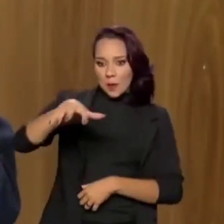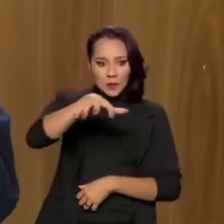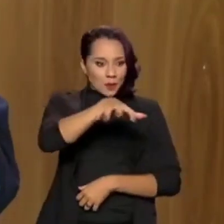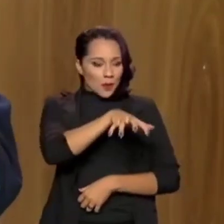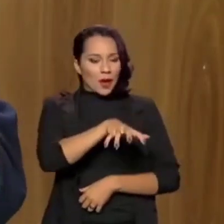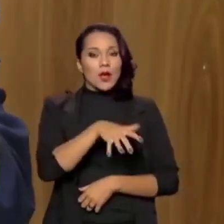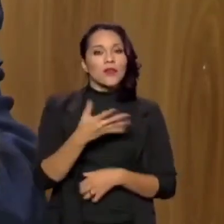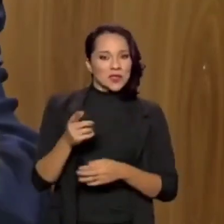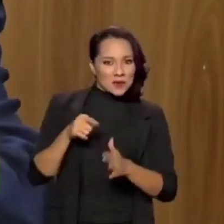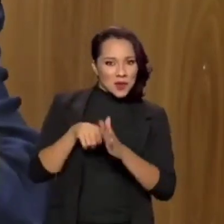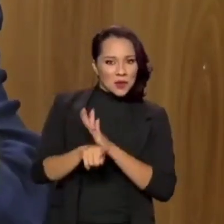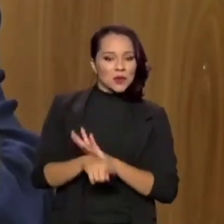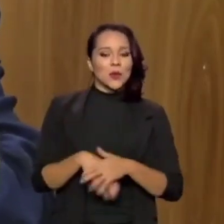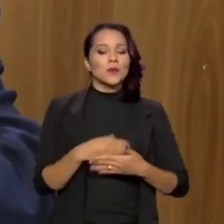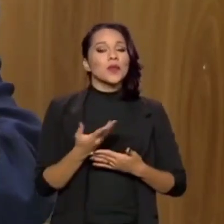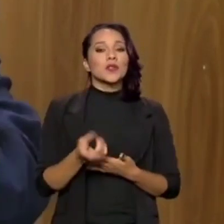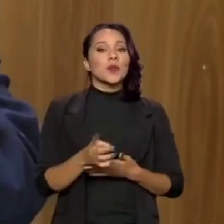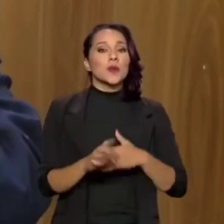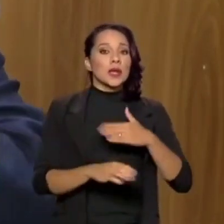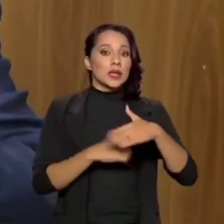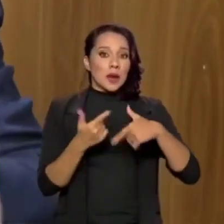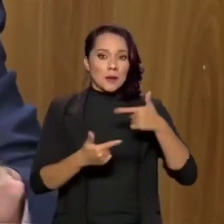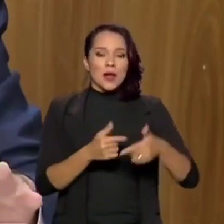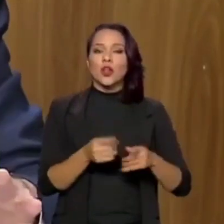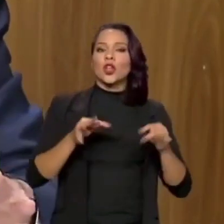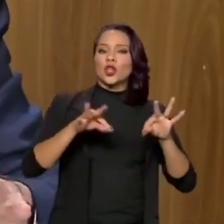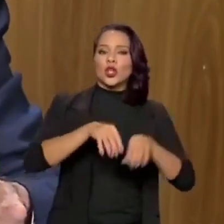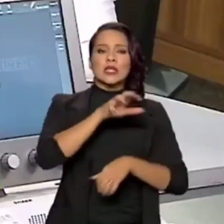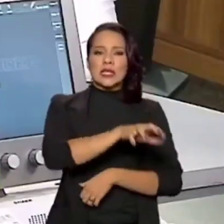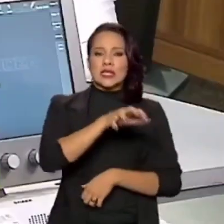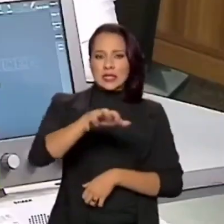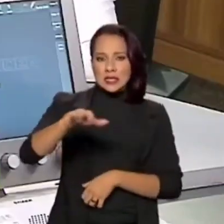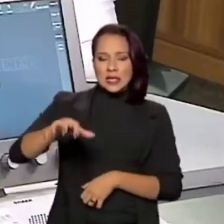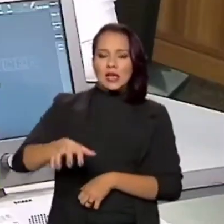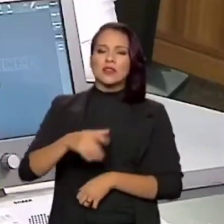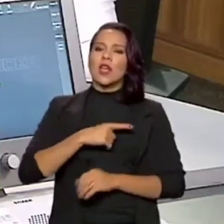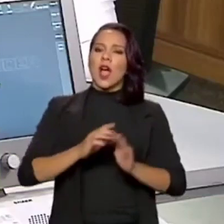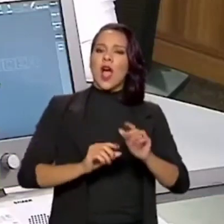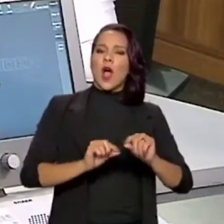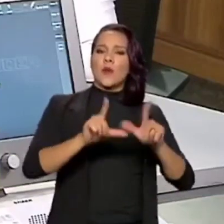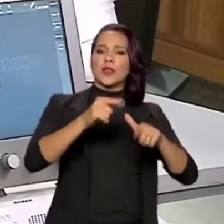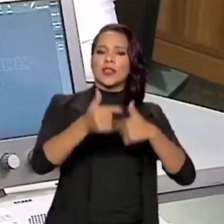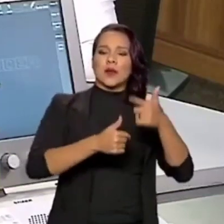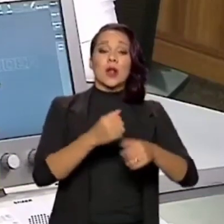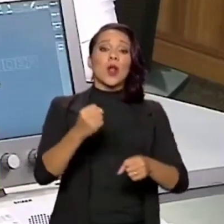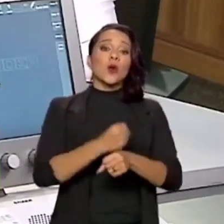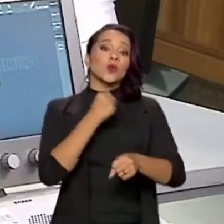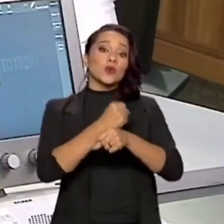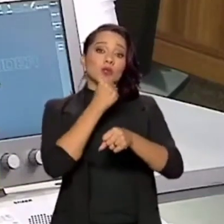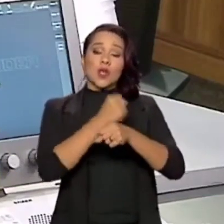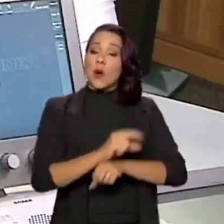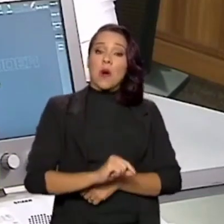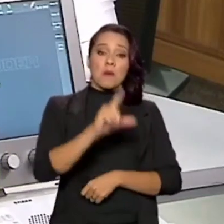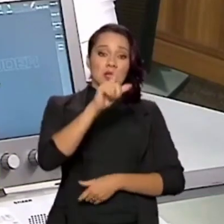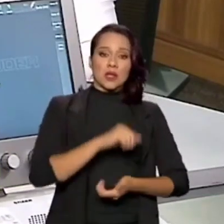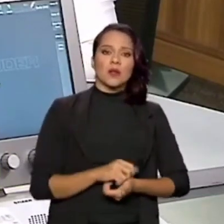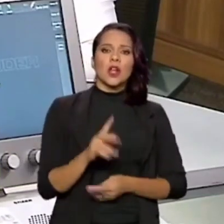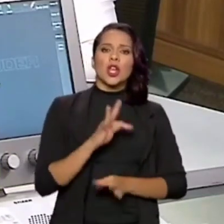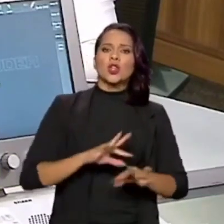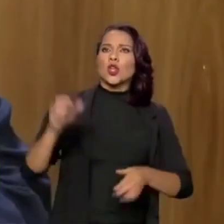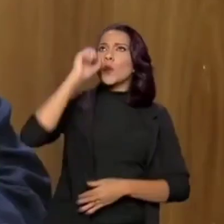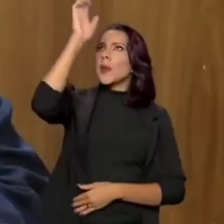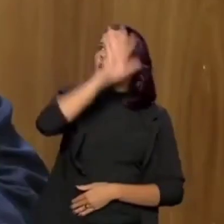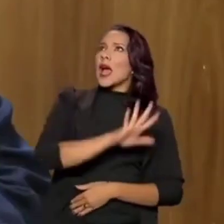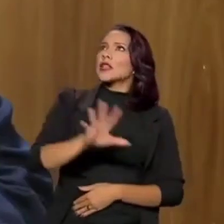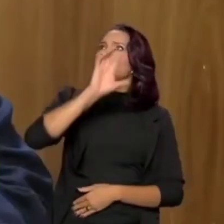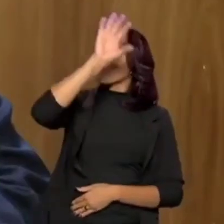quando você perguntou sobre emprego primeiro, todos os setores estão aumentando emprego, tudo, construção civil, todos. Todas as regiões do Brasil